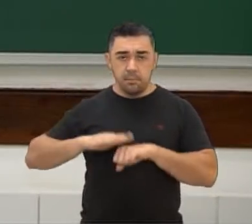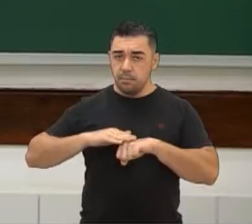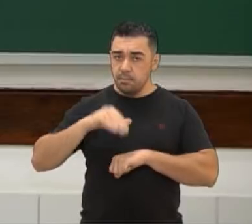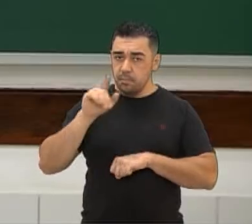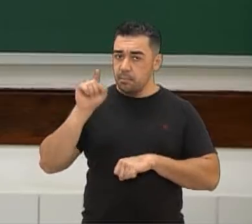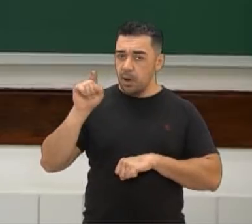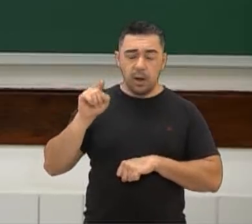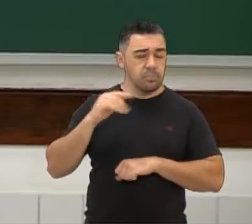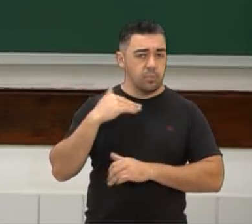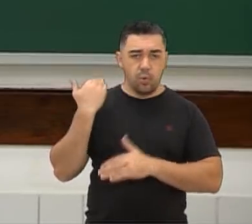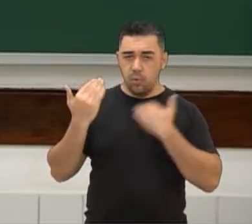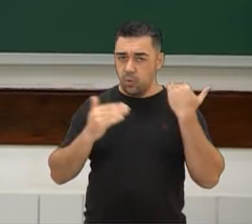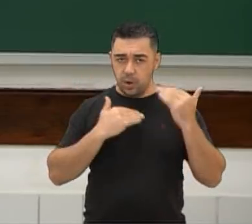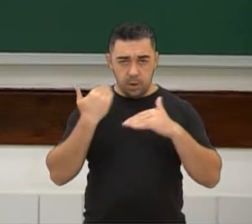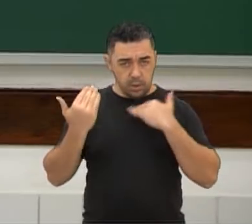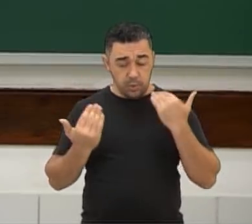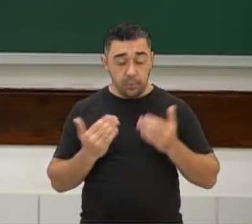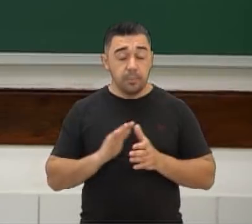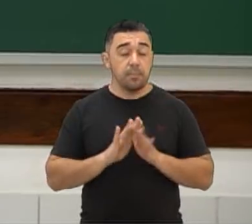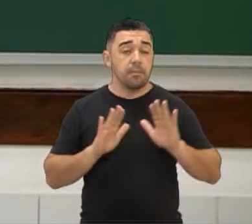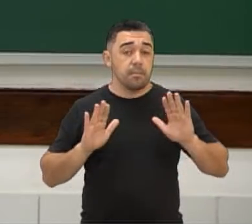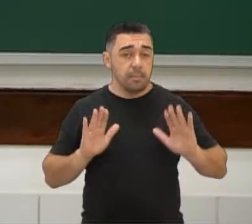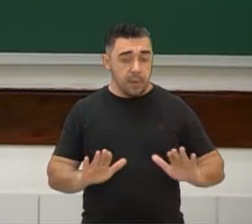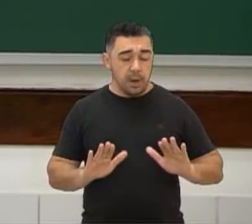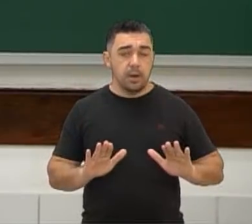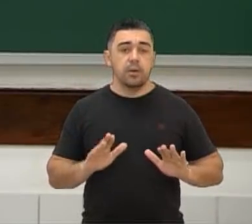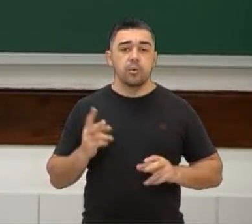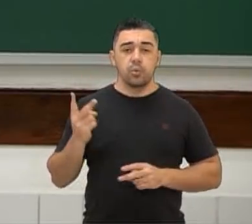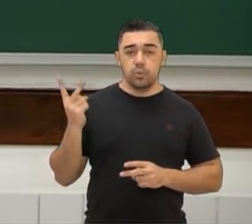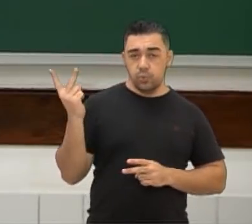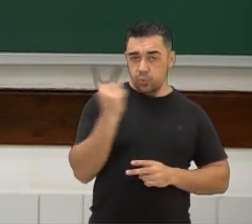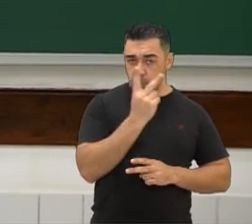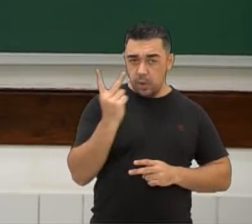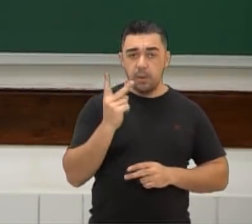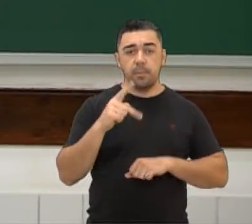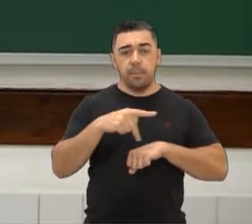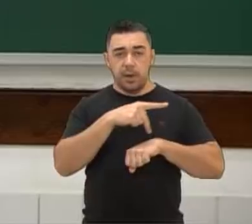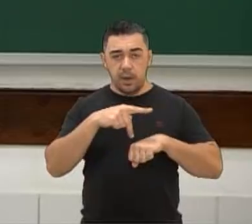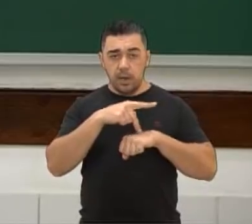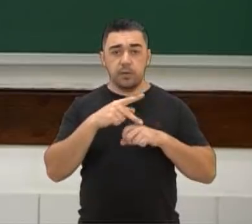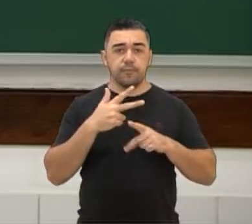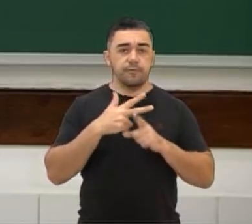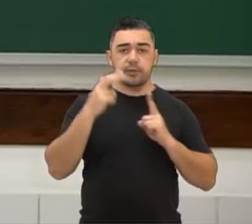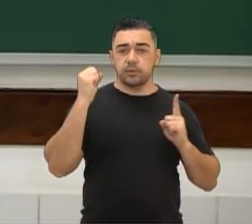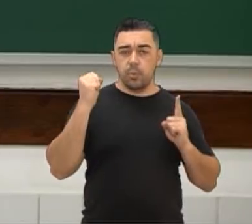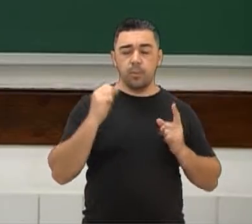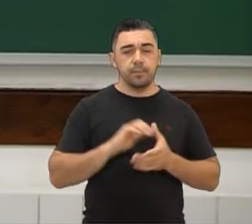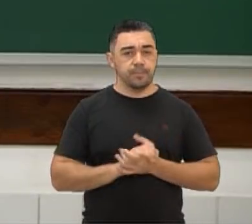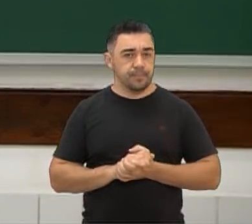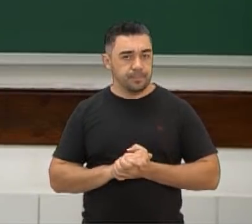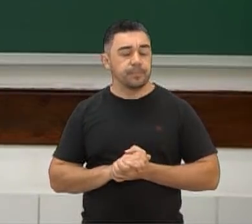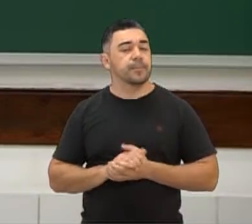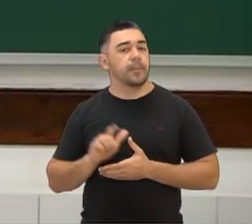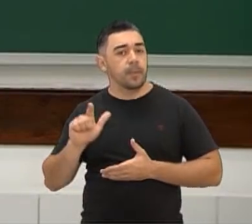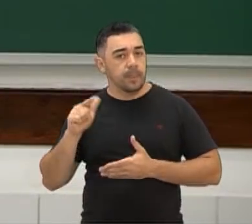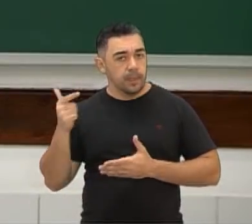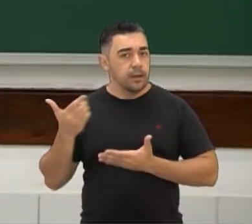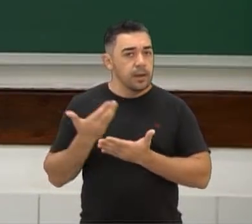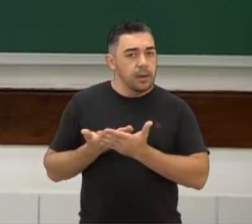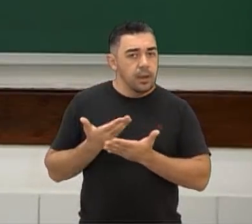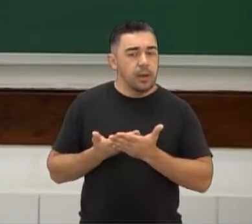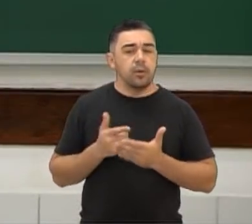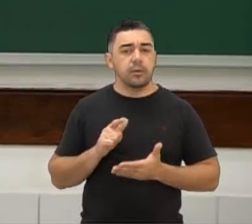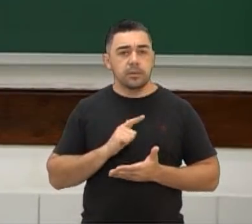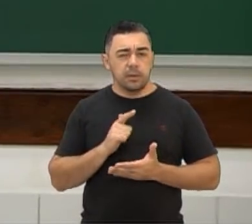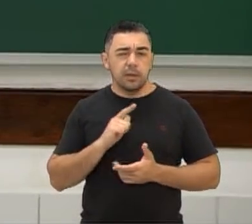que mais perdeu pessoas, mas saíram os 2 como os grandes vitoriosos. E aí, em outras aulas, nas próximas